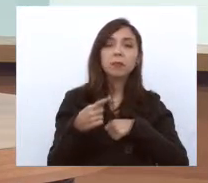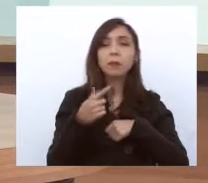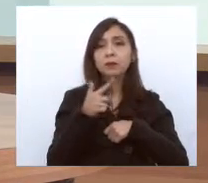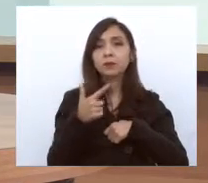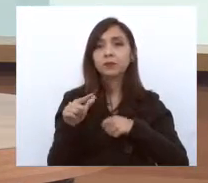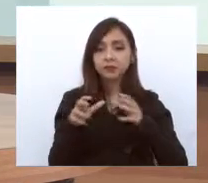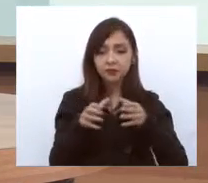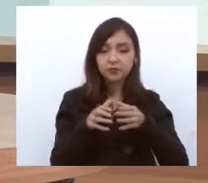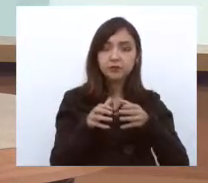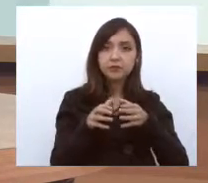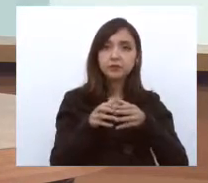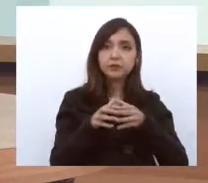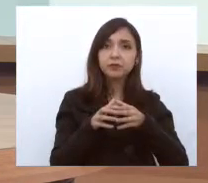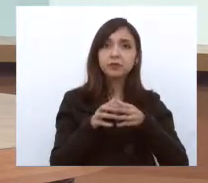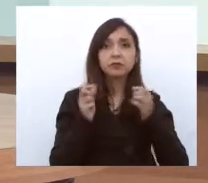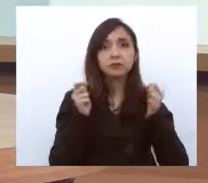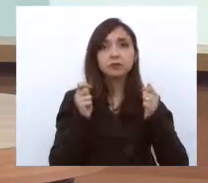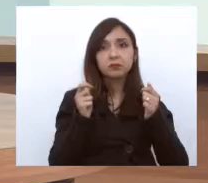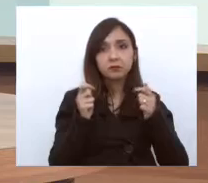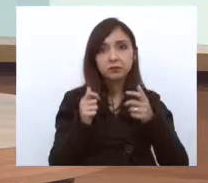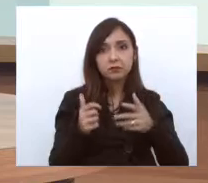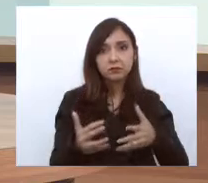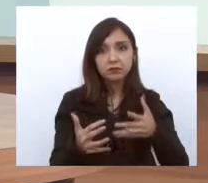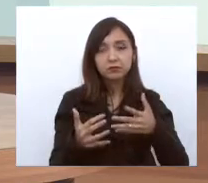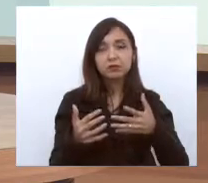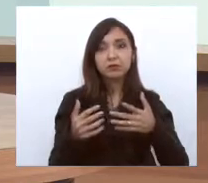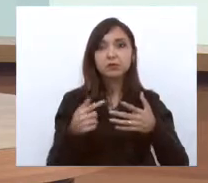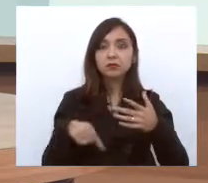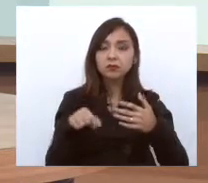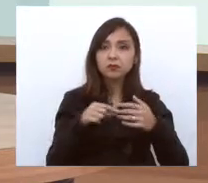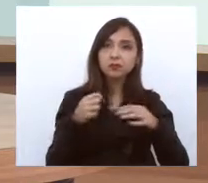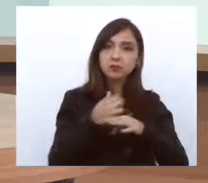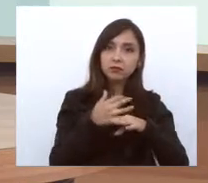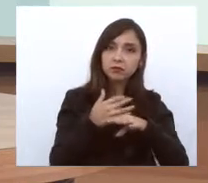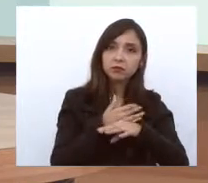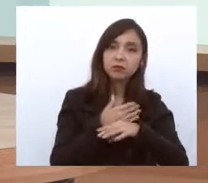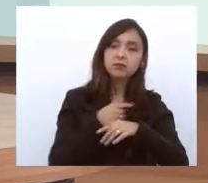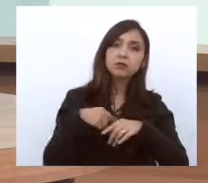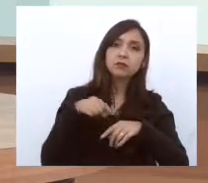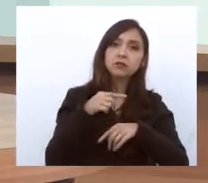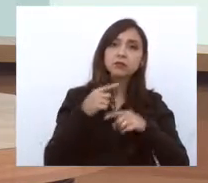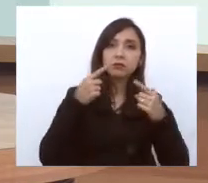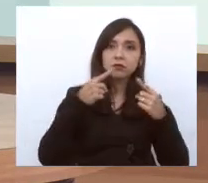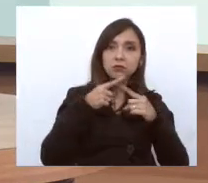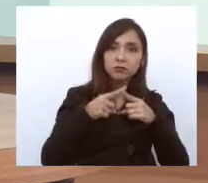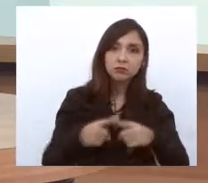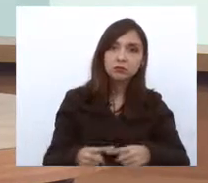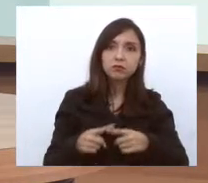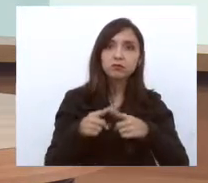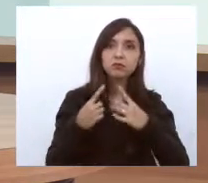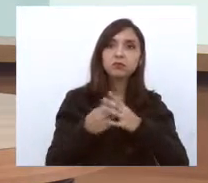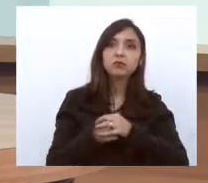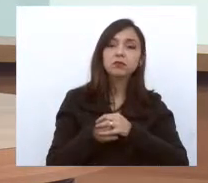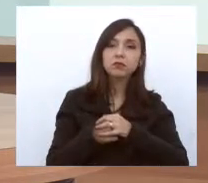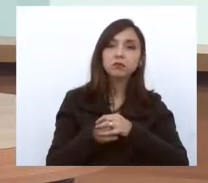um time que disputa na nossa cidade um campeonato,